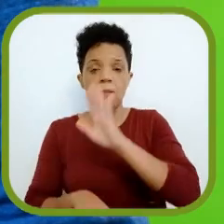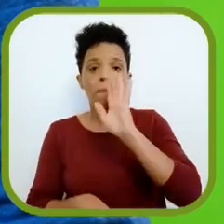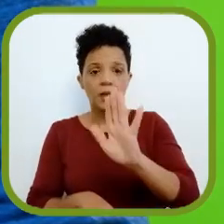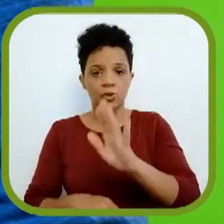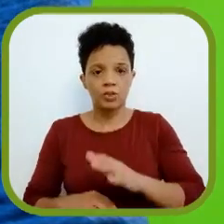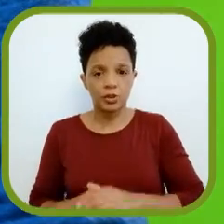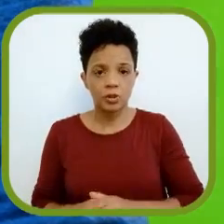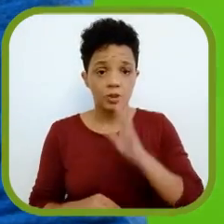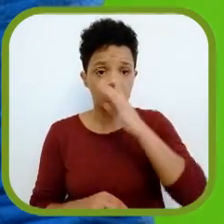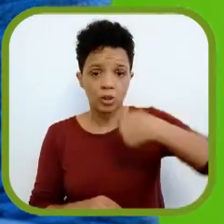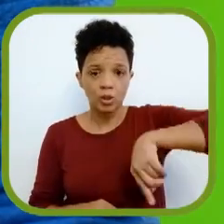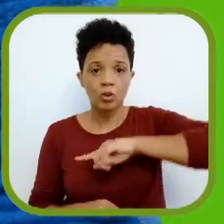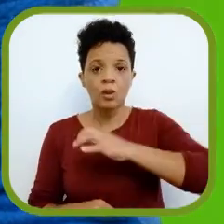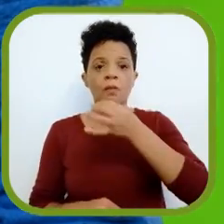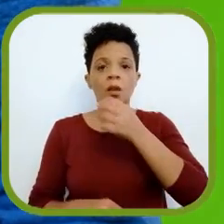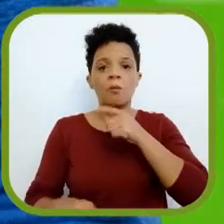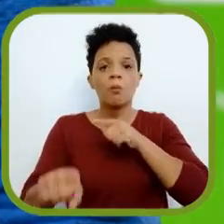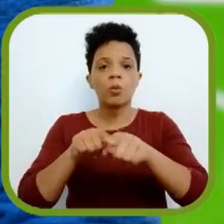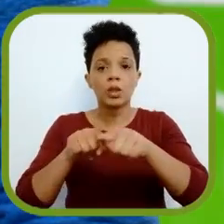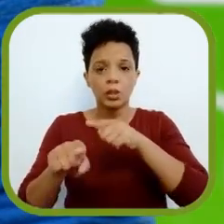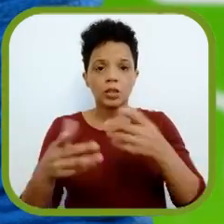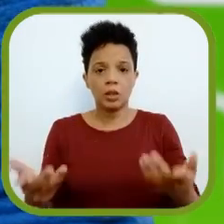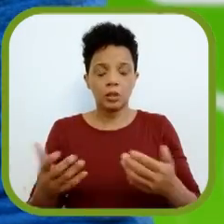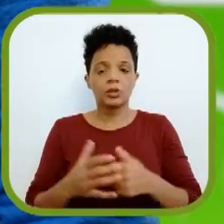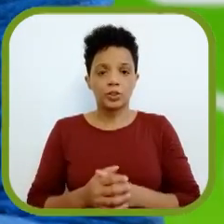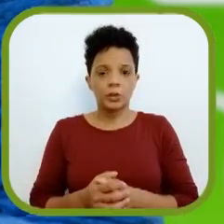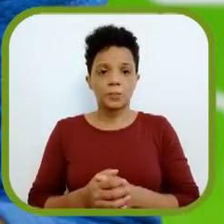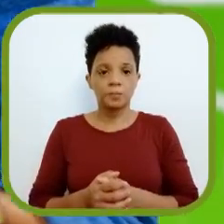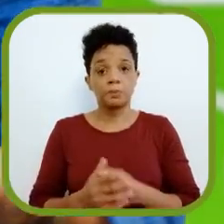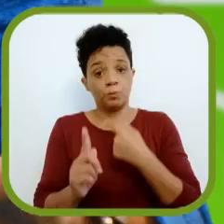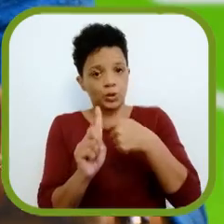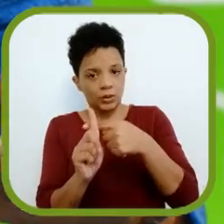também falamos, de todo modo, quando nós falamos em políticas